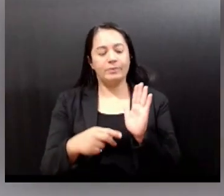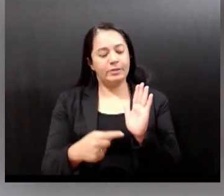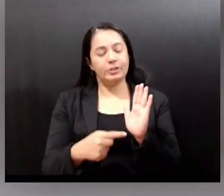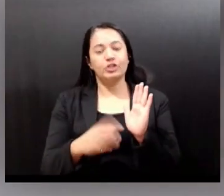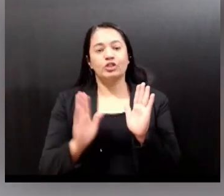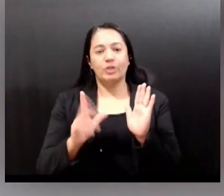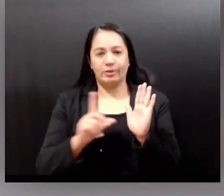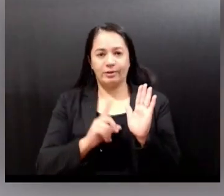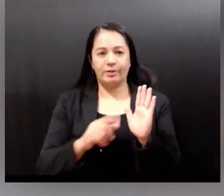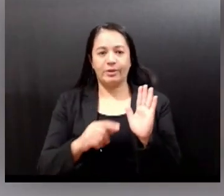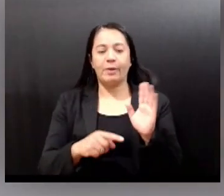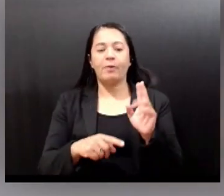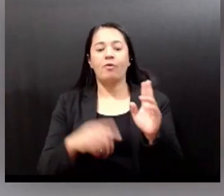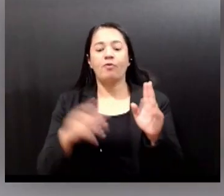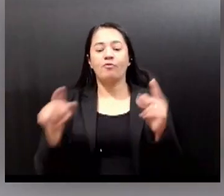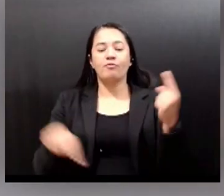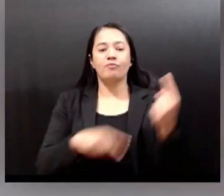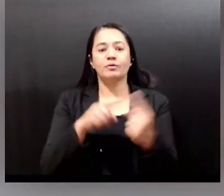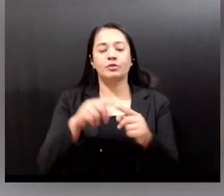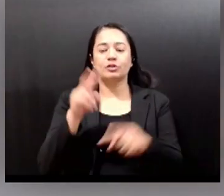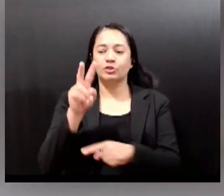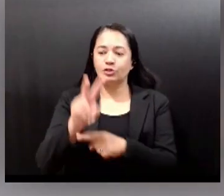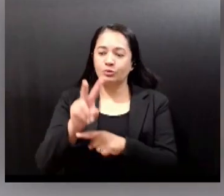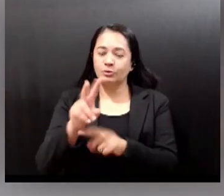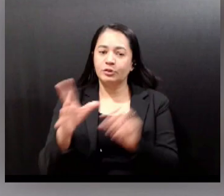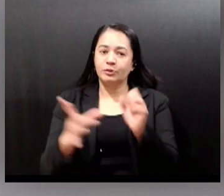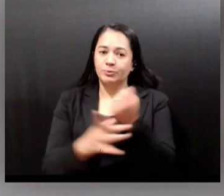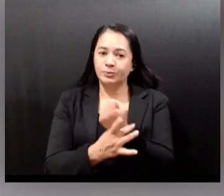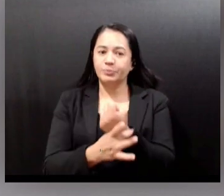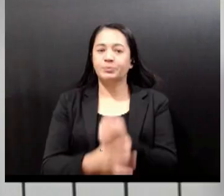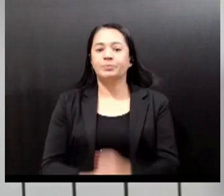e garantir a segurança do cidadão.